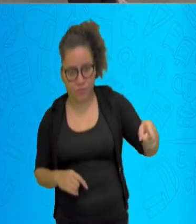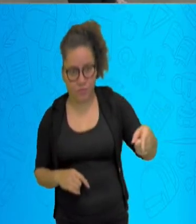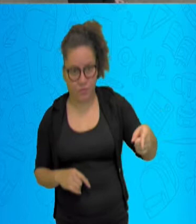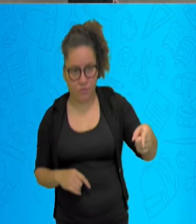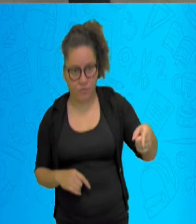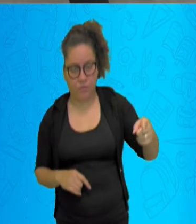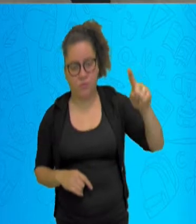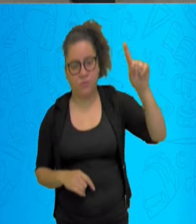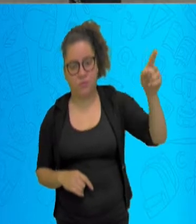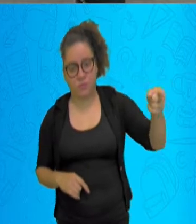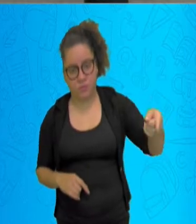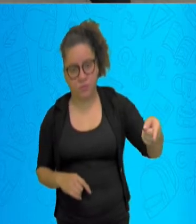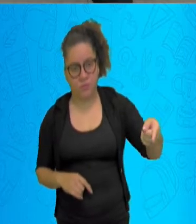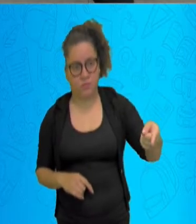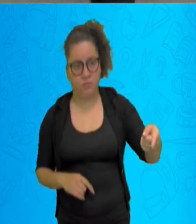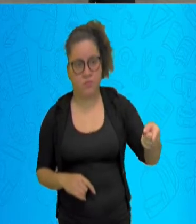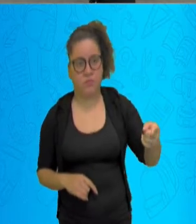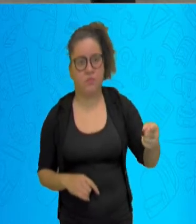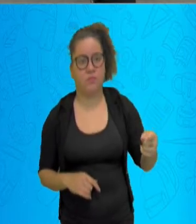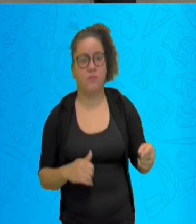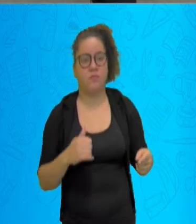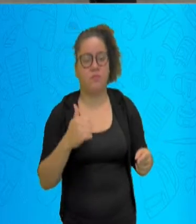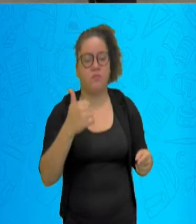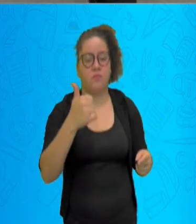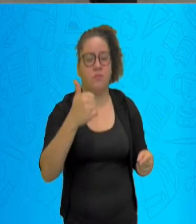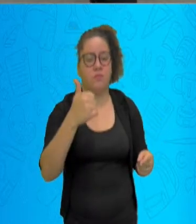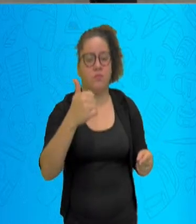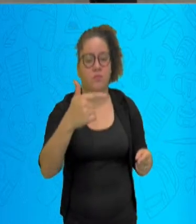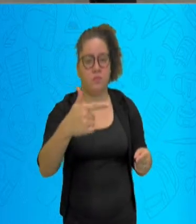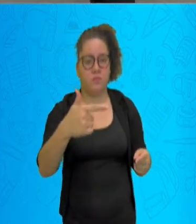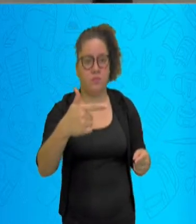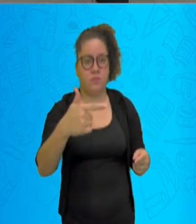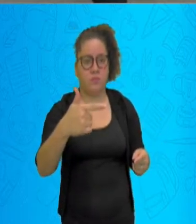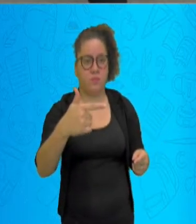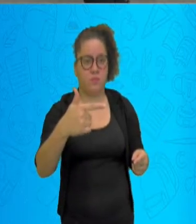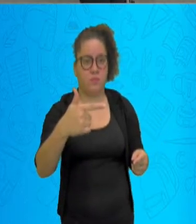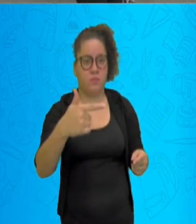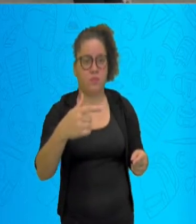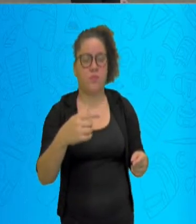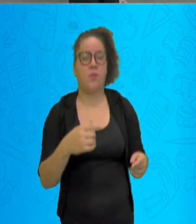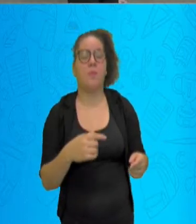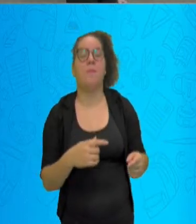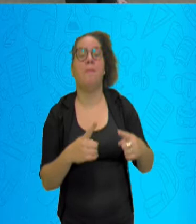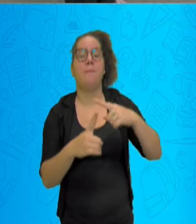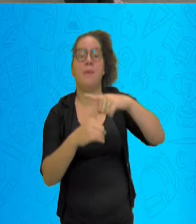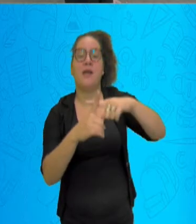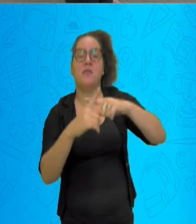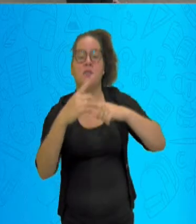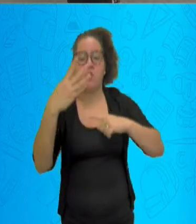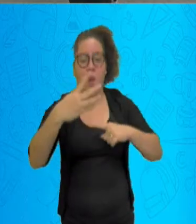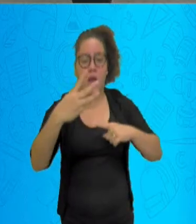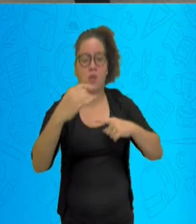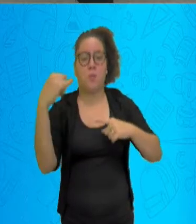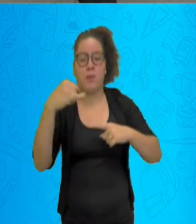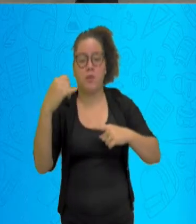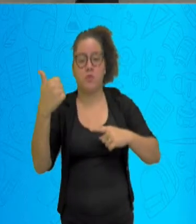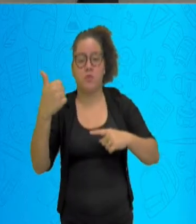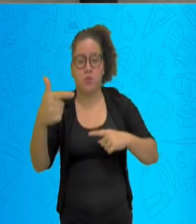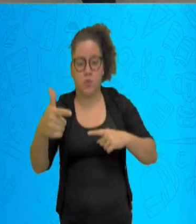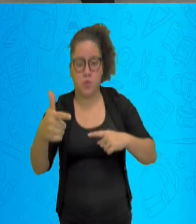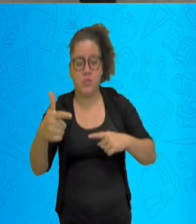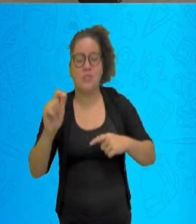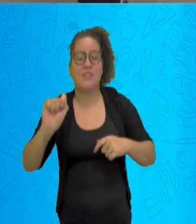vamos encontrar. 12, presta atenção, eu tenho mais 4 menos 12.